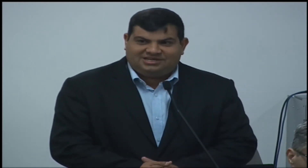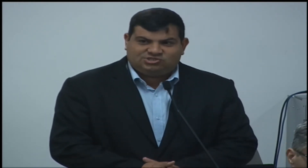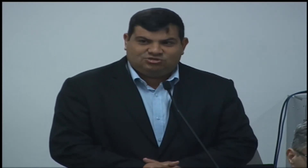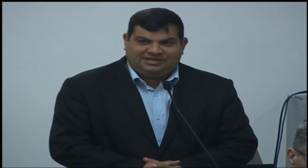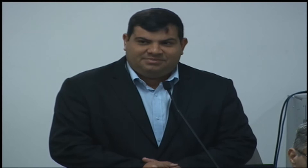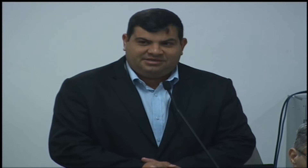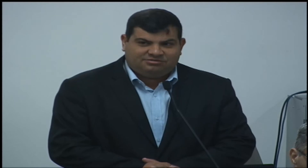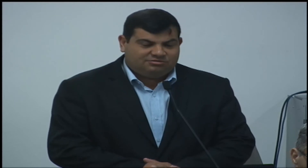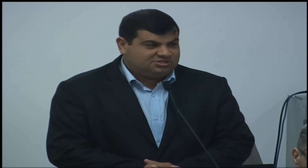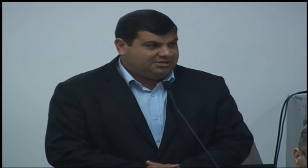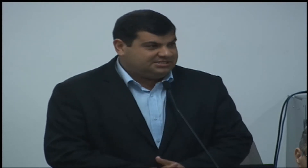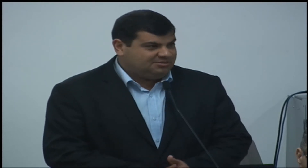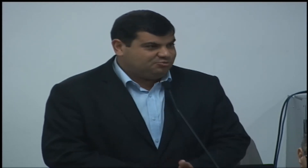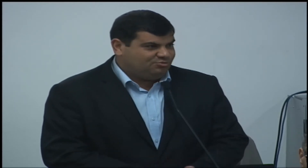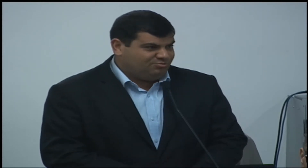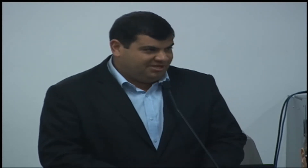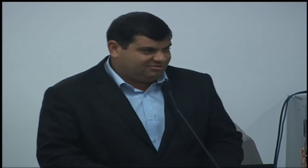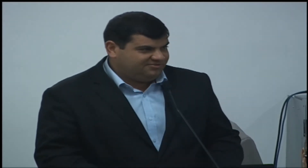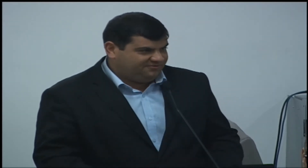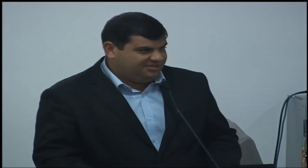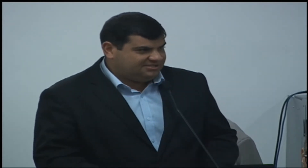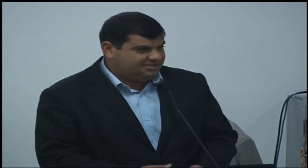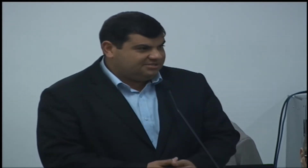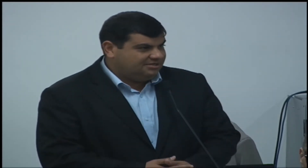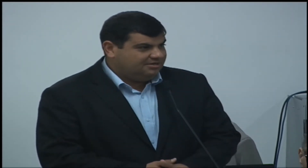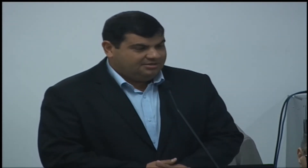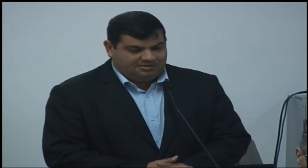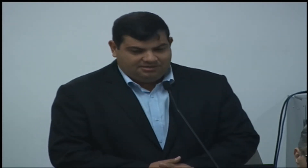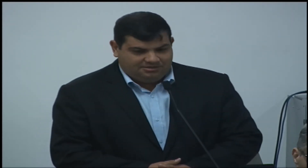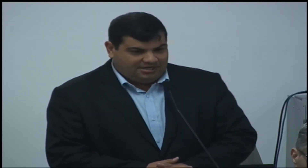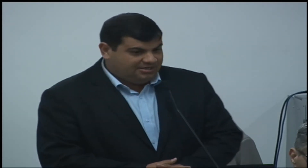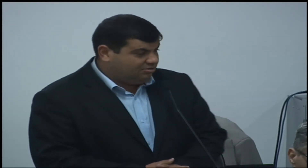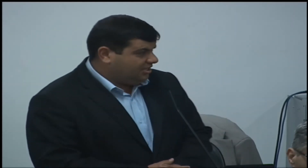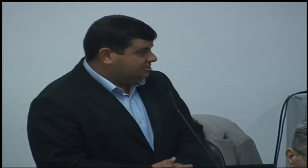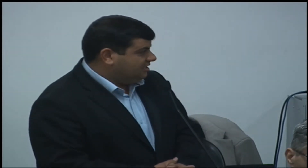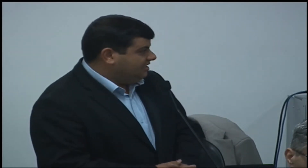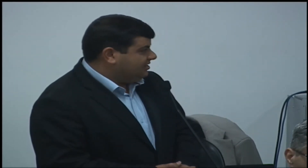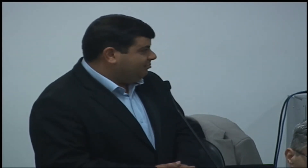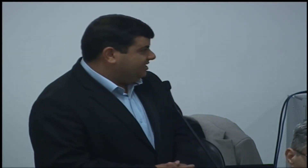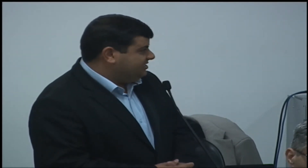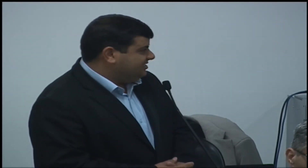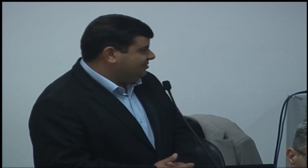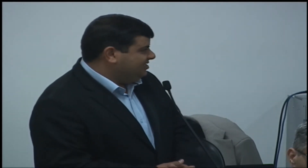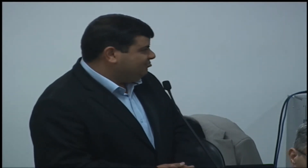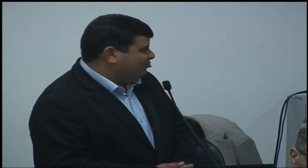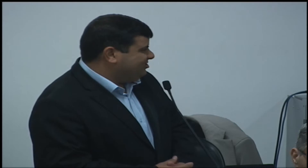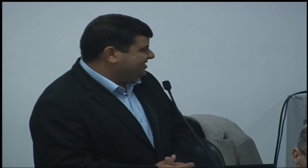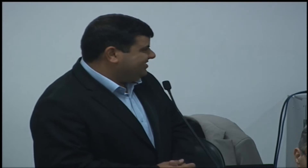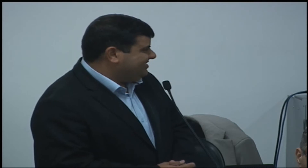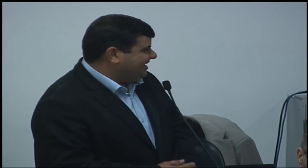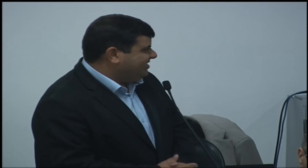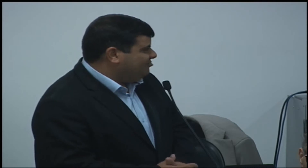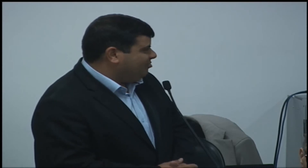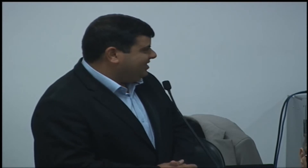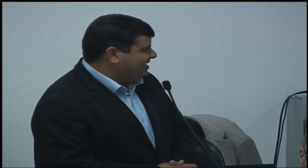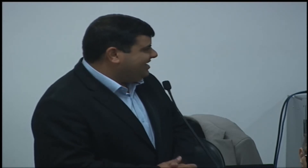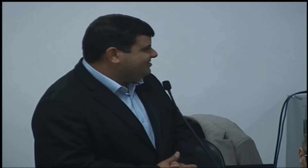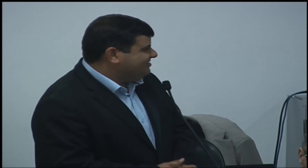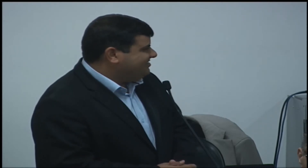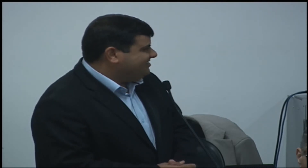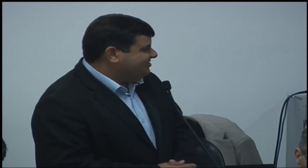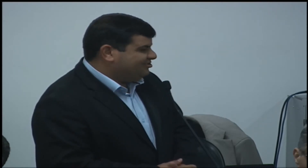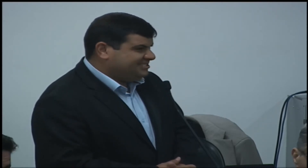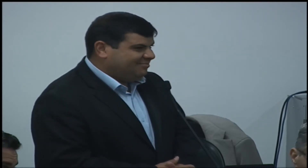de um relacionamento nós passamos por momentos difíceis, e aí eu quero salientar a presença da minha esposa que está aqui no